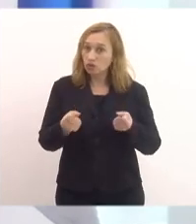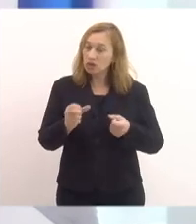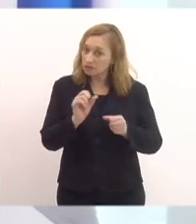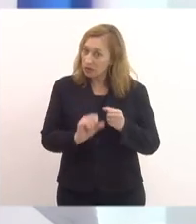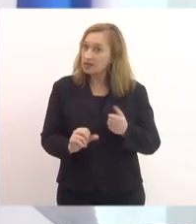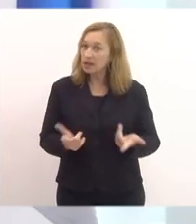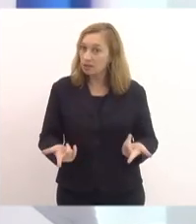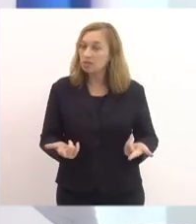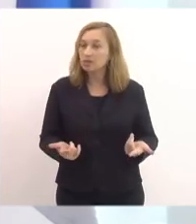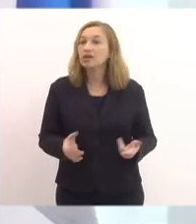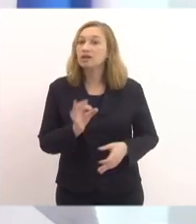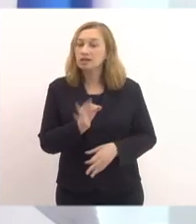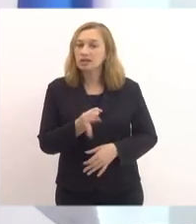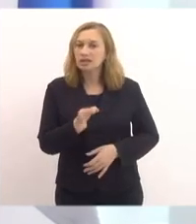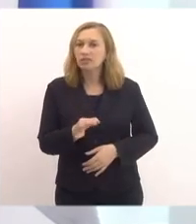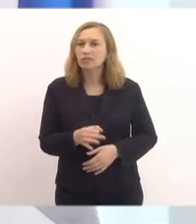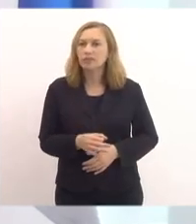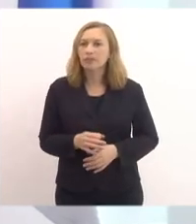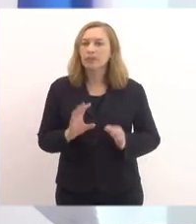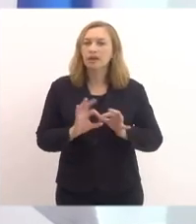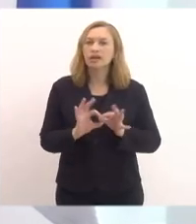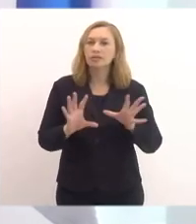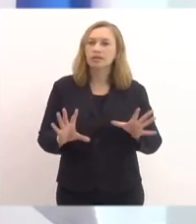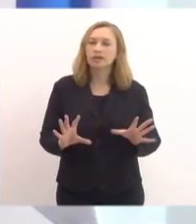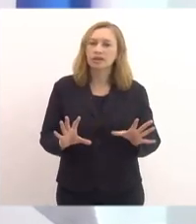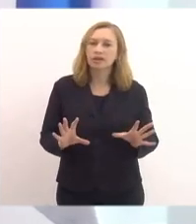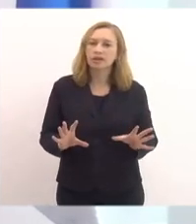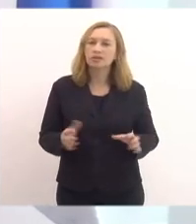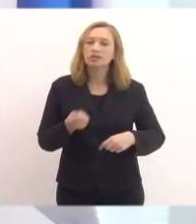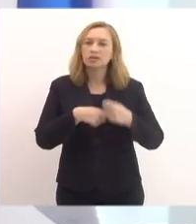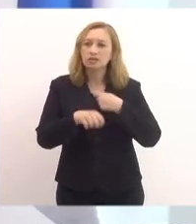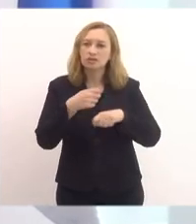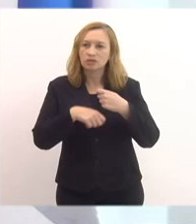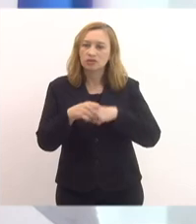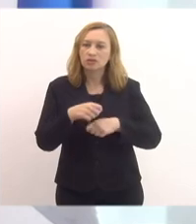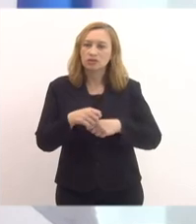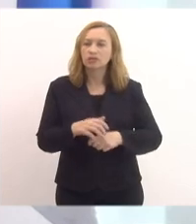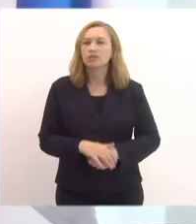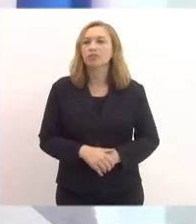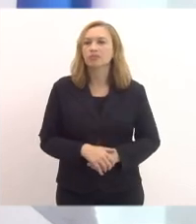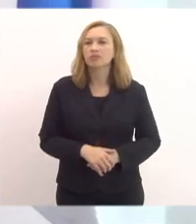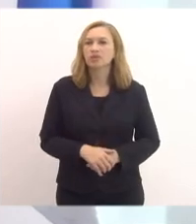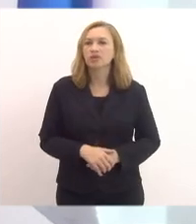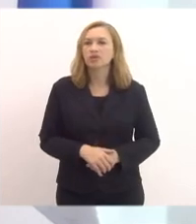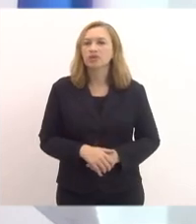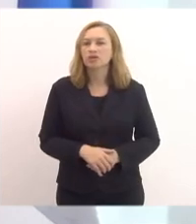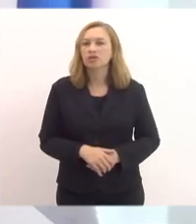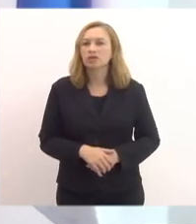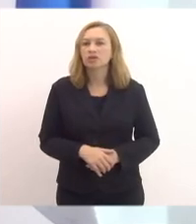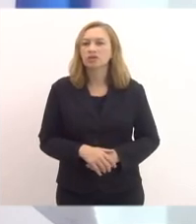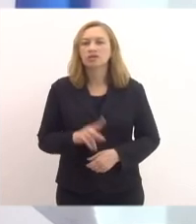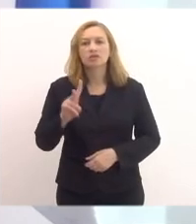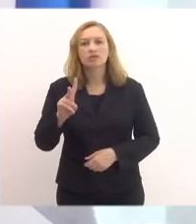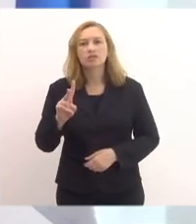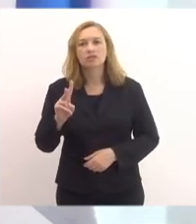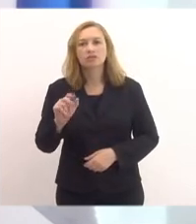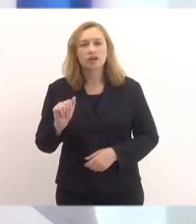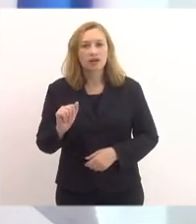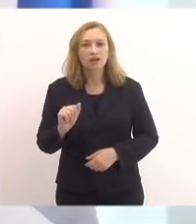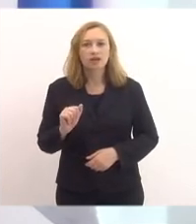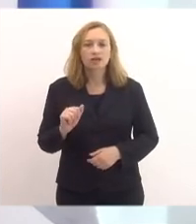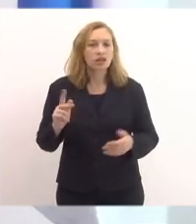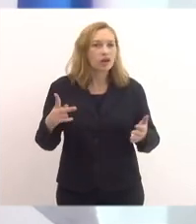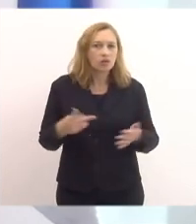CEAP, justamente liberando da administração essas vagas. Sem dúvida nenhuma, as vacâncias elas